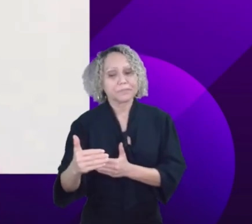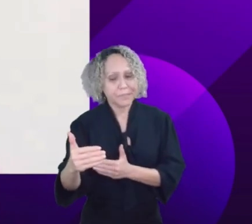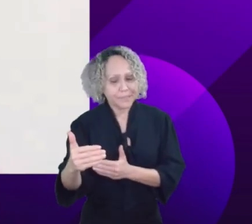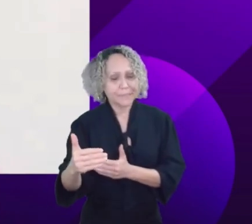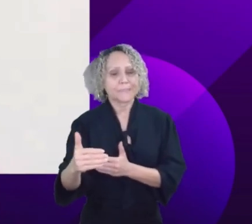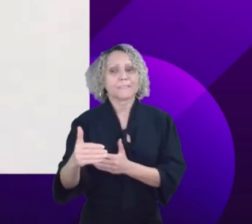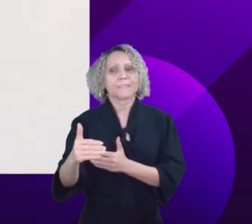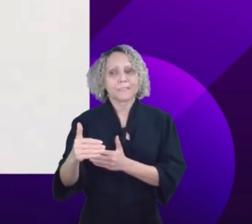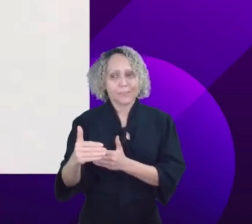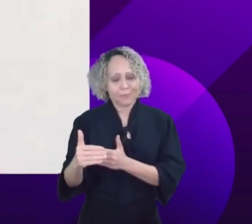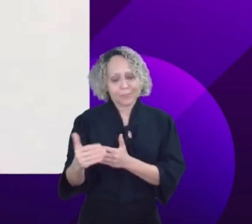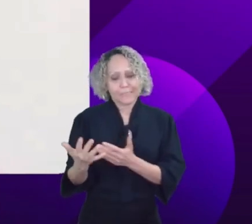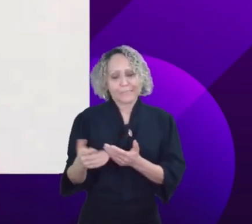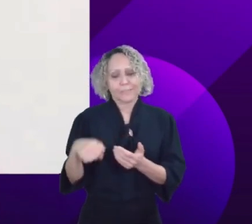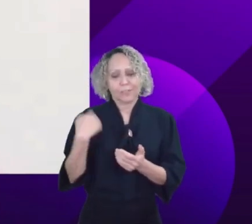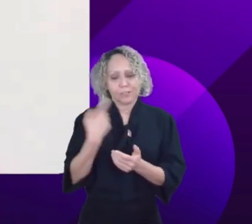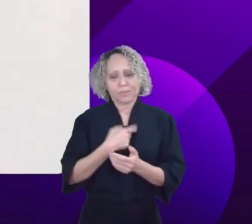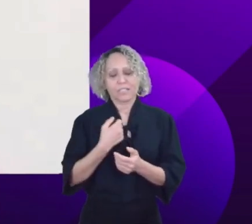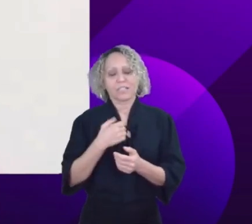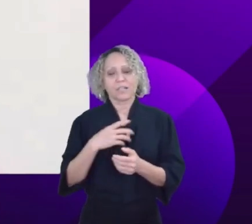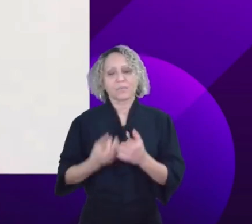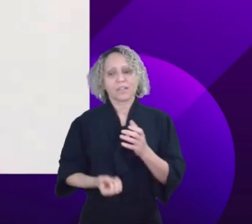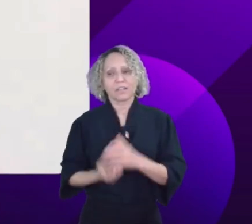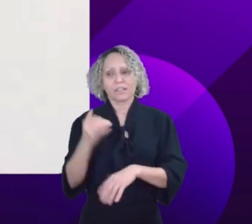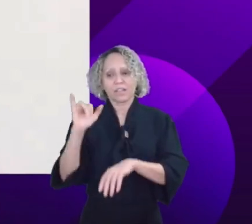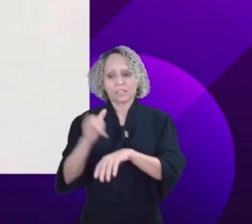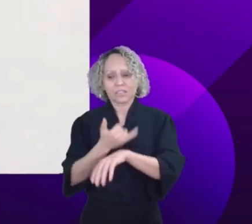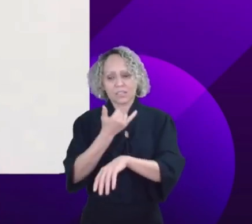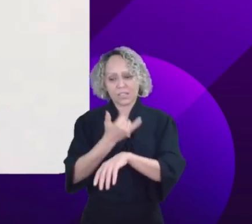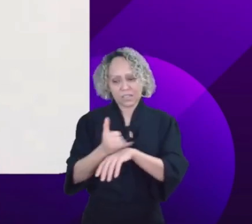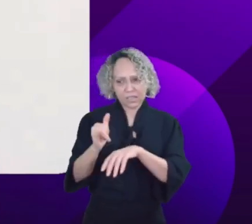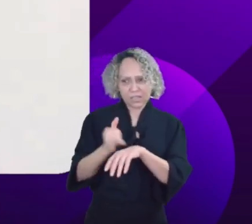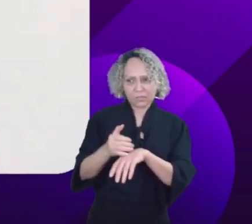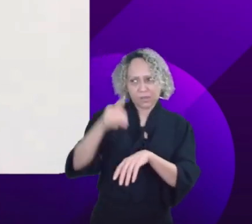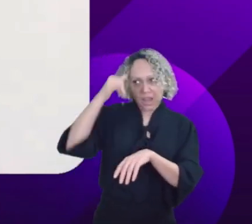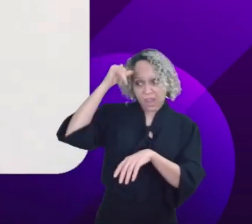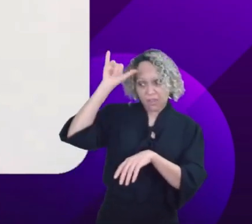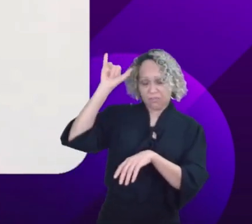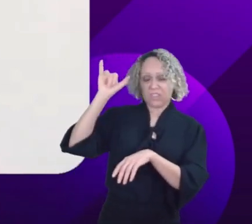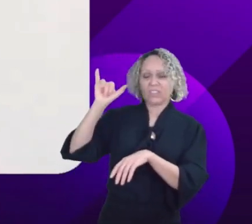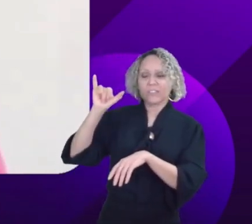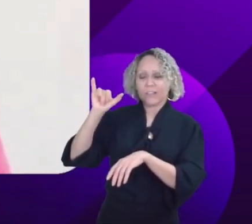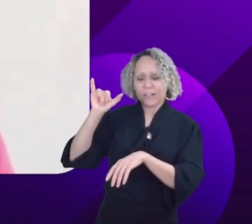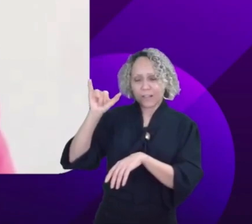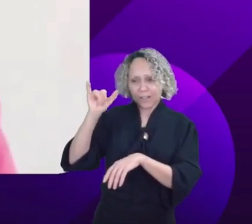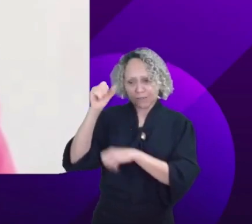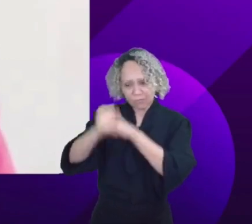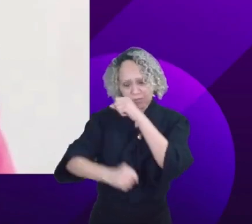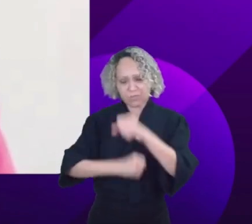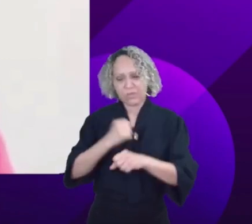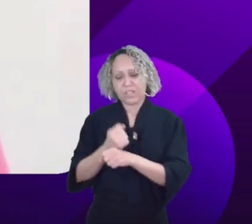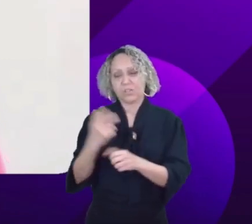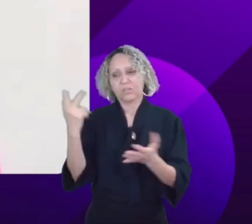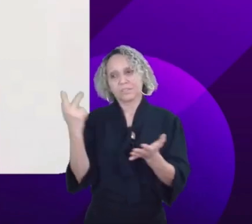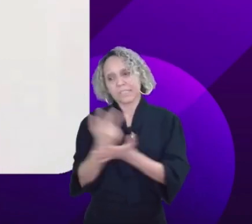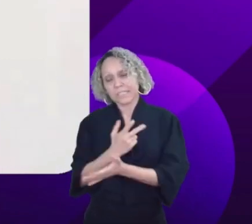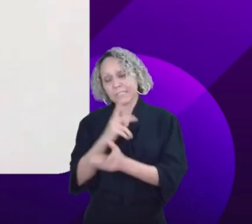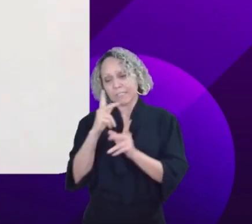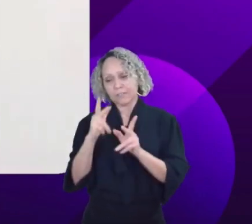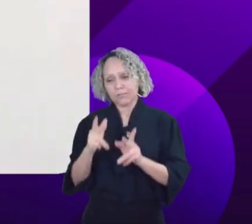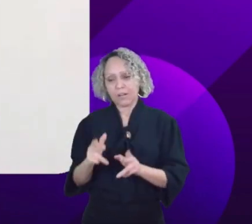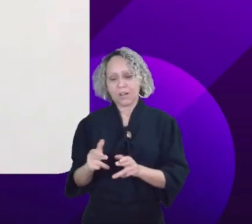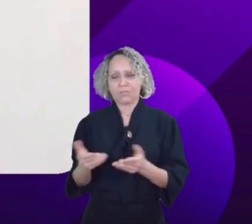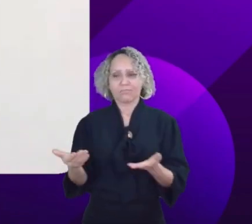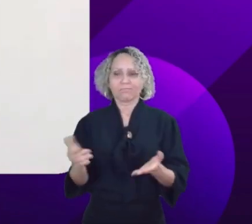pensar, né, medidas que se comportem sobre essa nova realidade. Então, é fortalecer a defesa